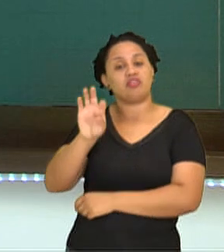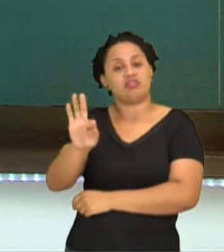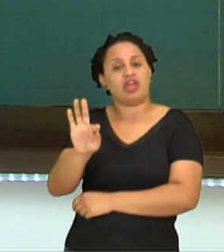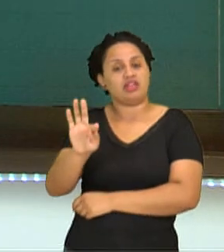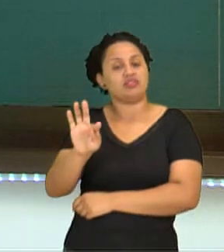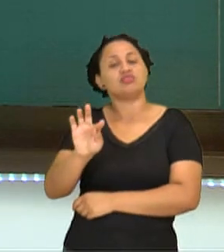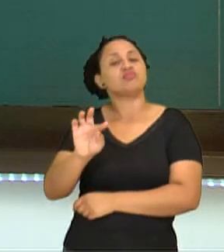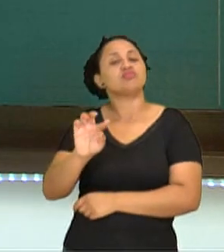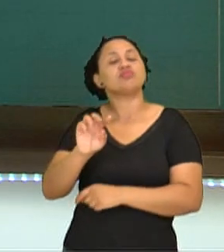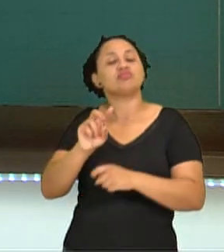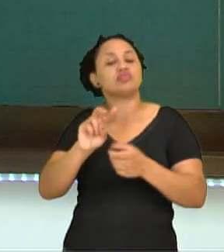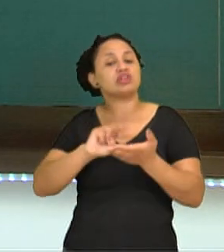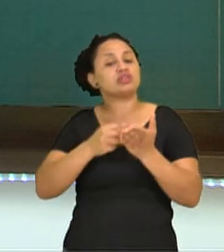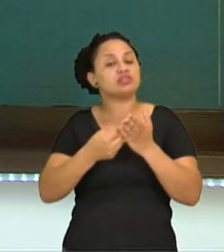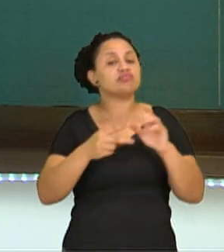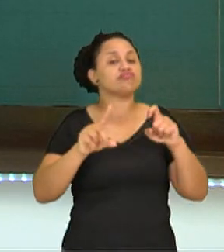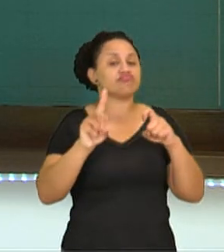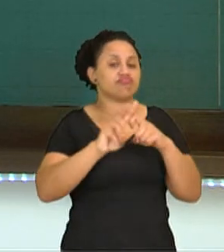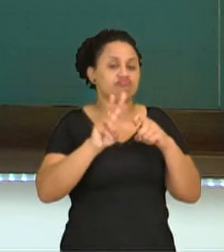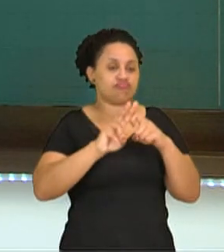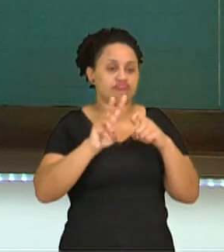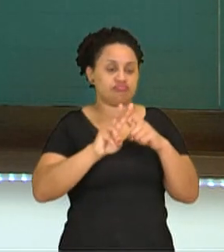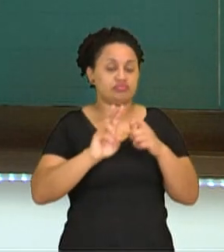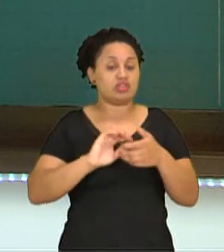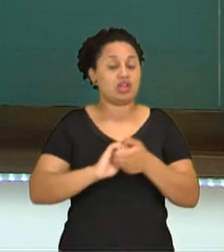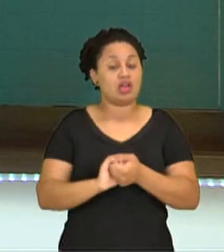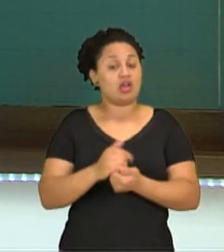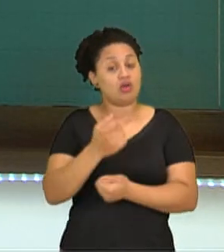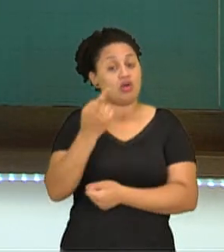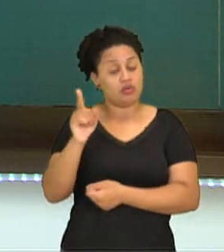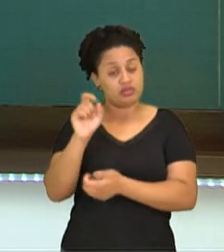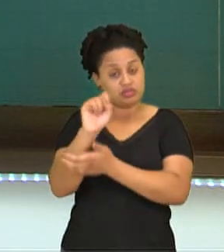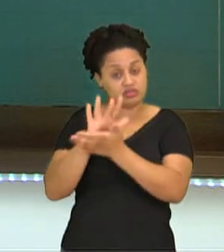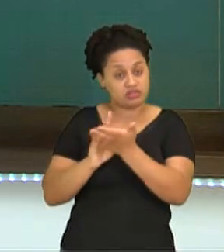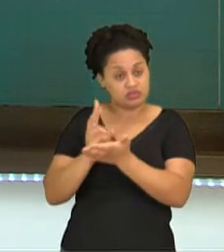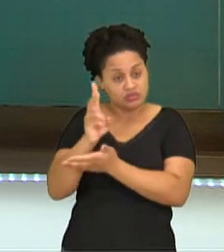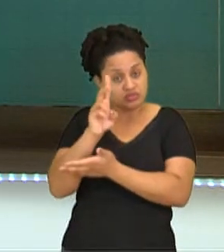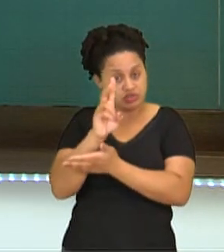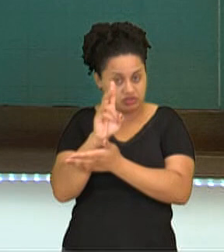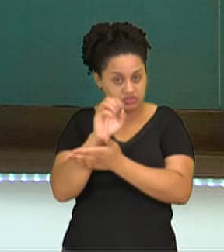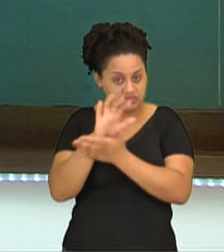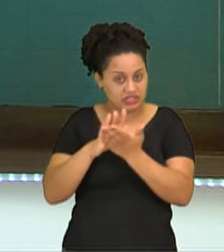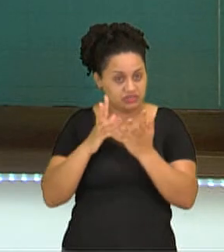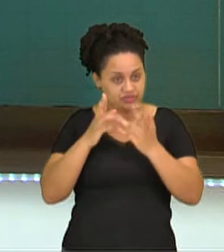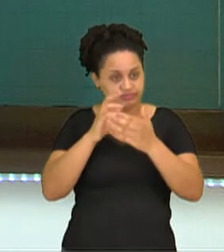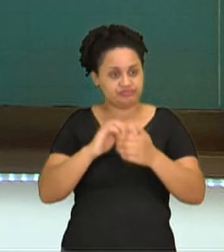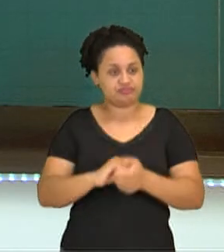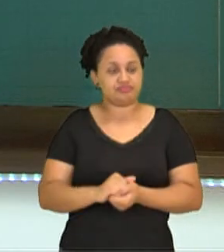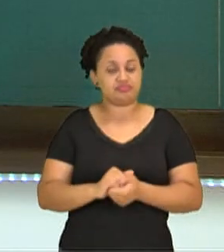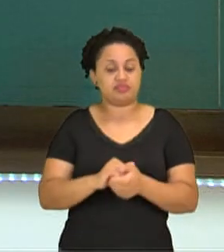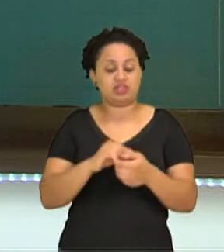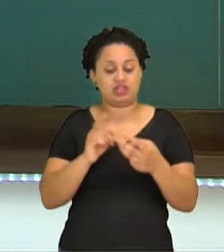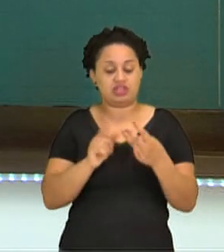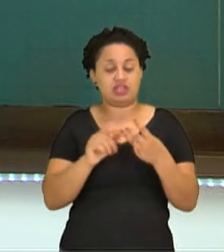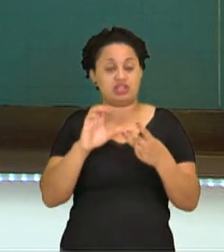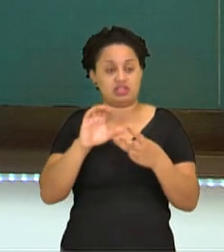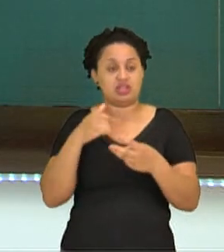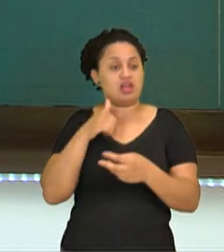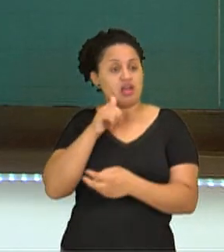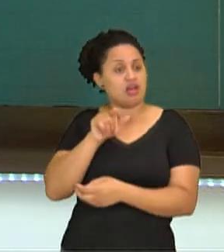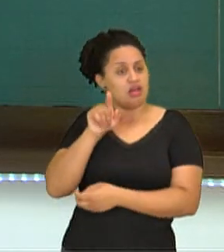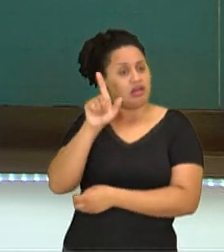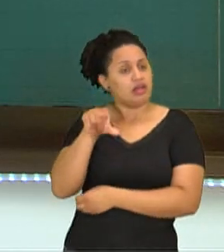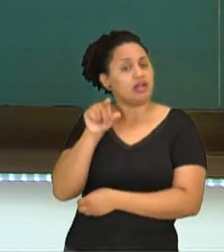uma veterinária. Mais um exercício nesse mesmo formato. She is a, observem